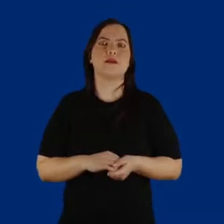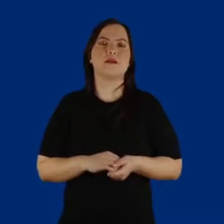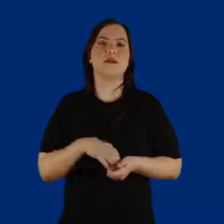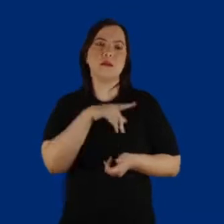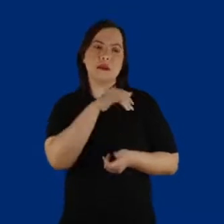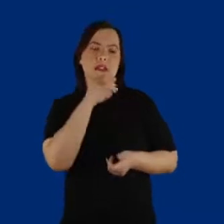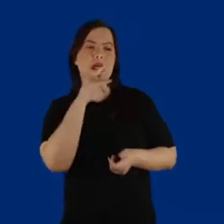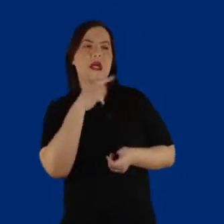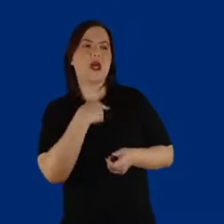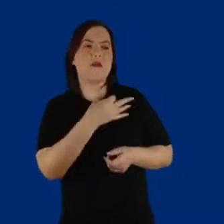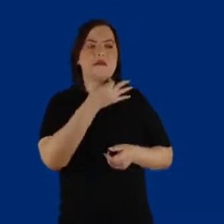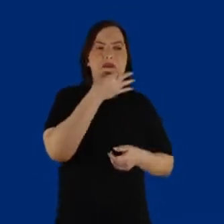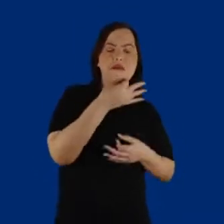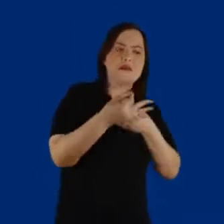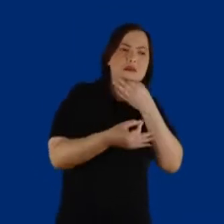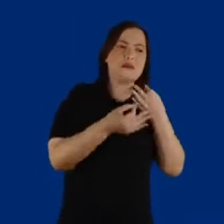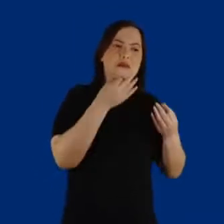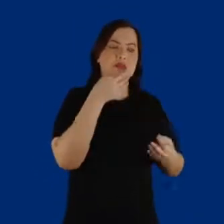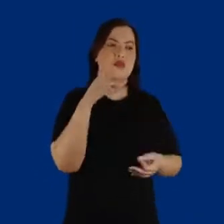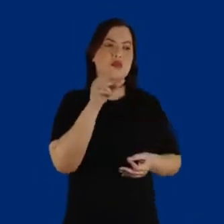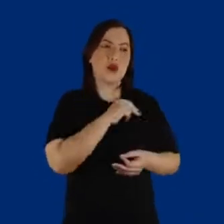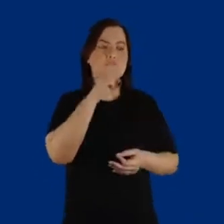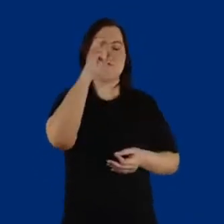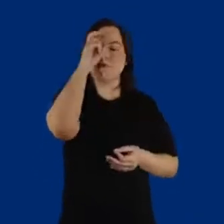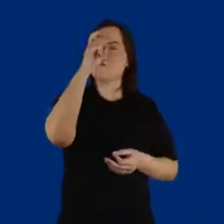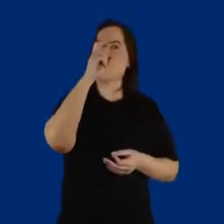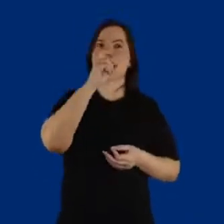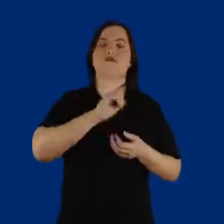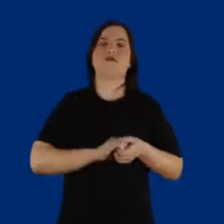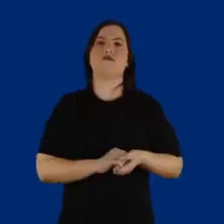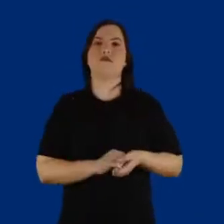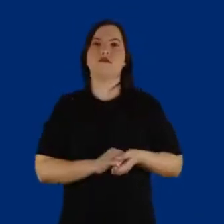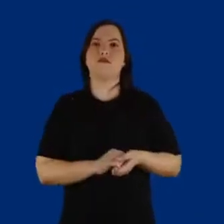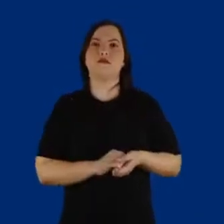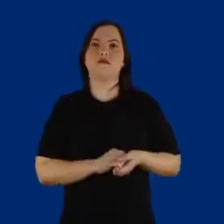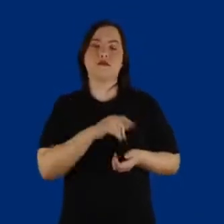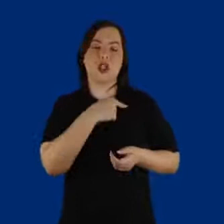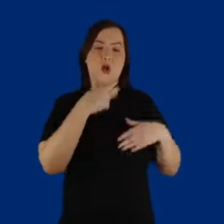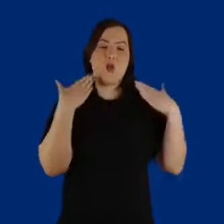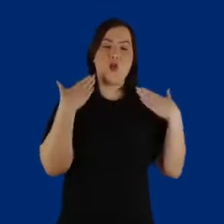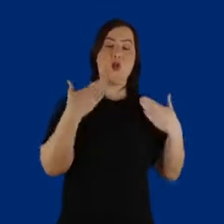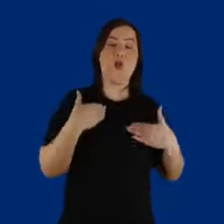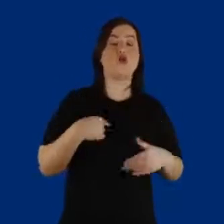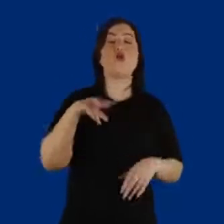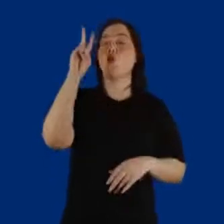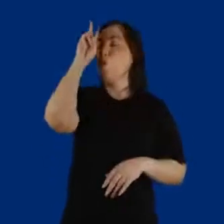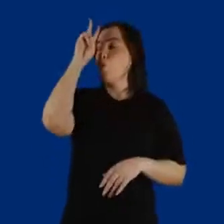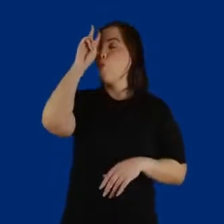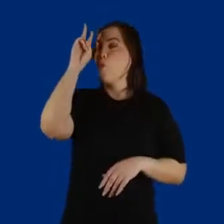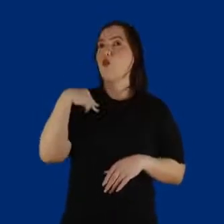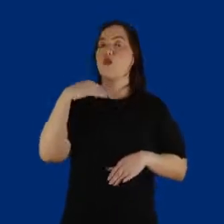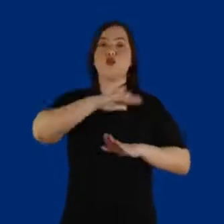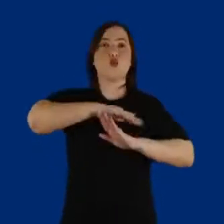Esse comentário é muito inteligente. O corpo lembra de tudo, desde que